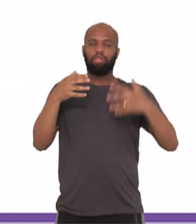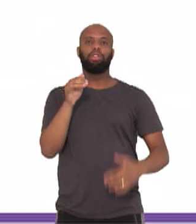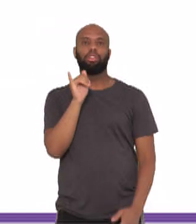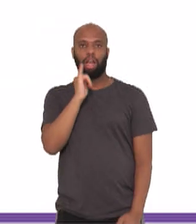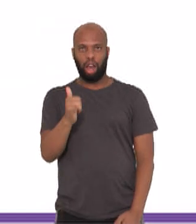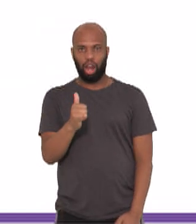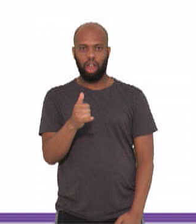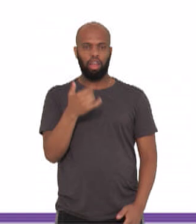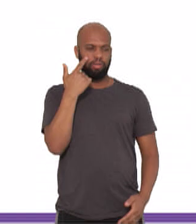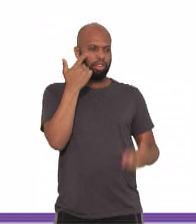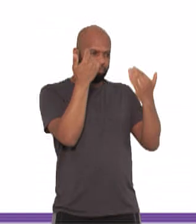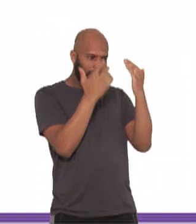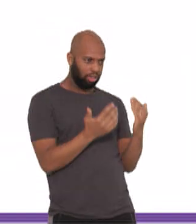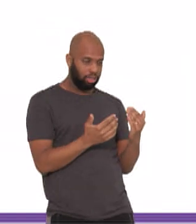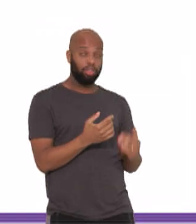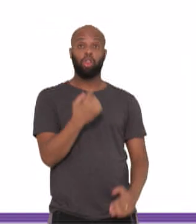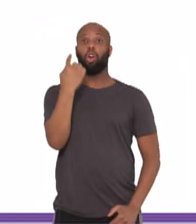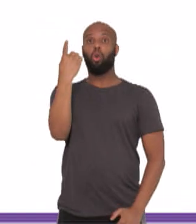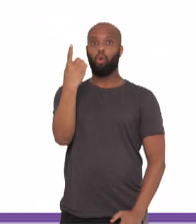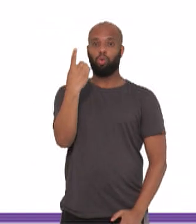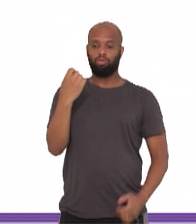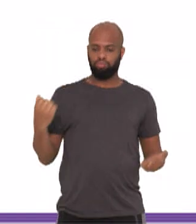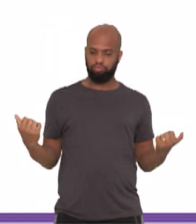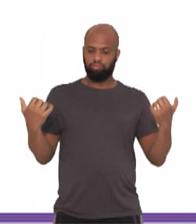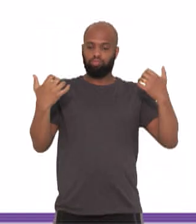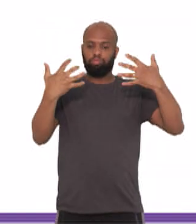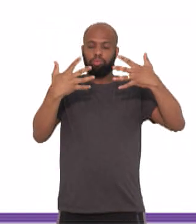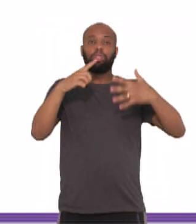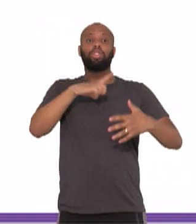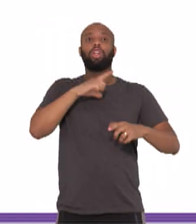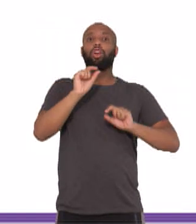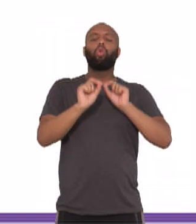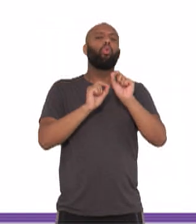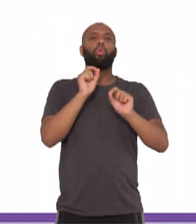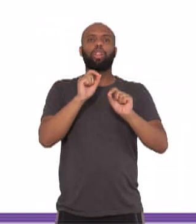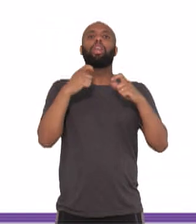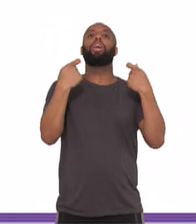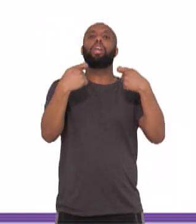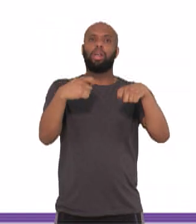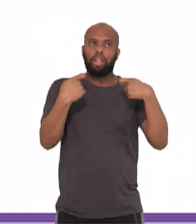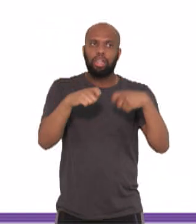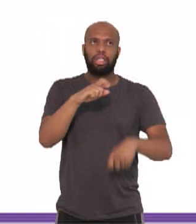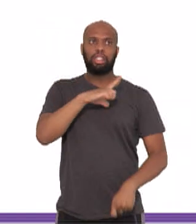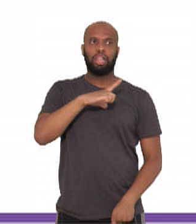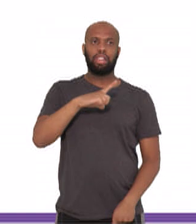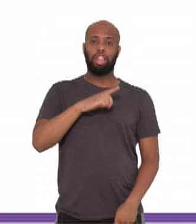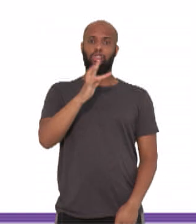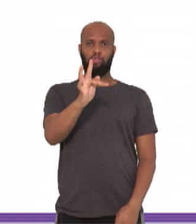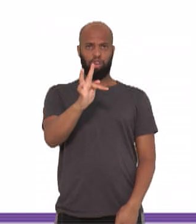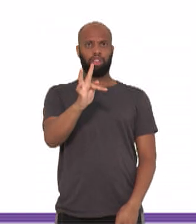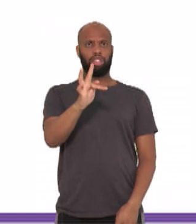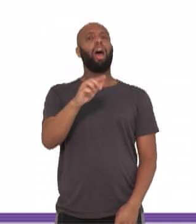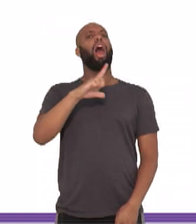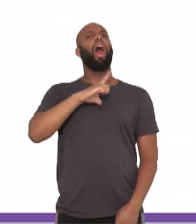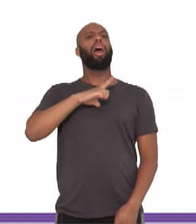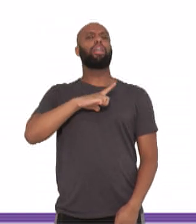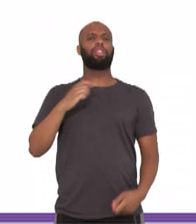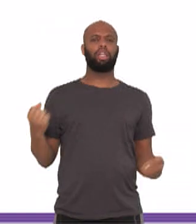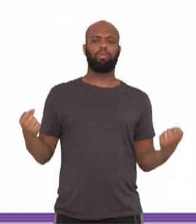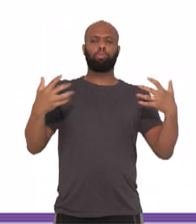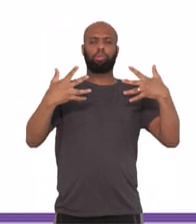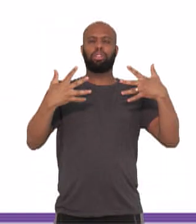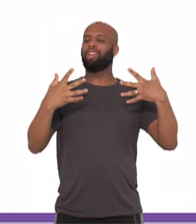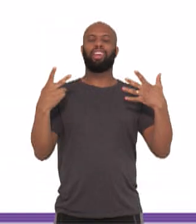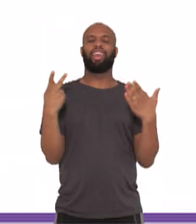afirmativas. Número 1. O campo elétrico só existirá com a presença de uma força elétrica.